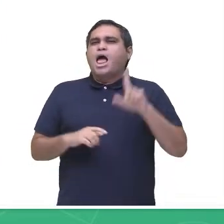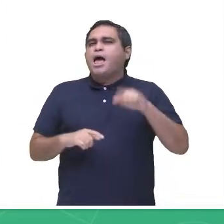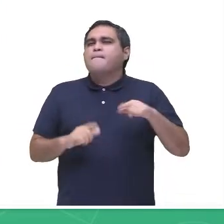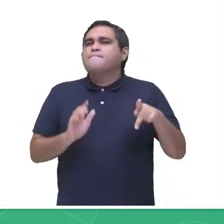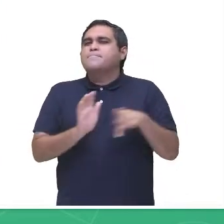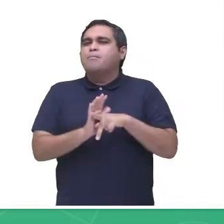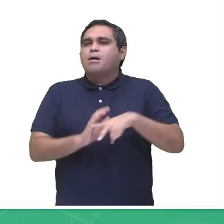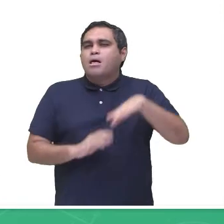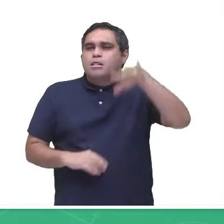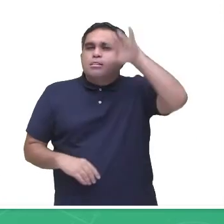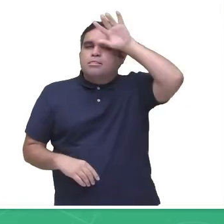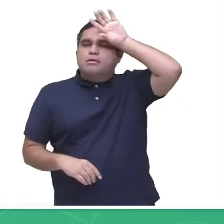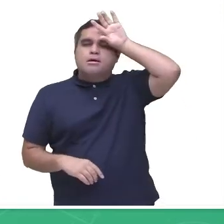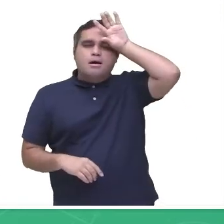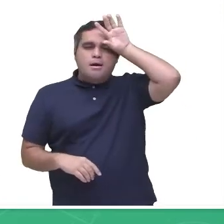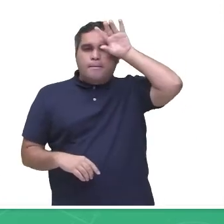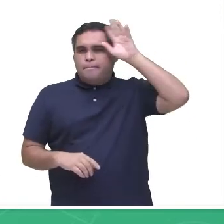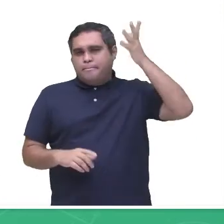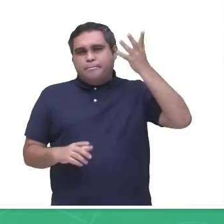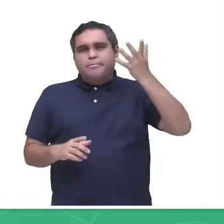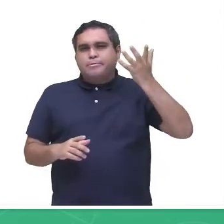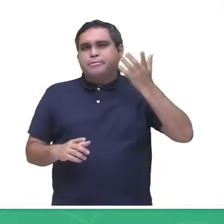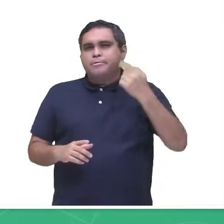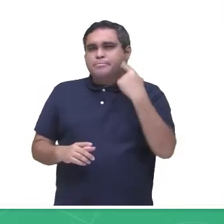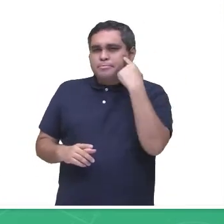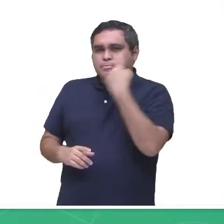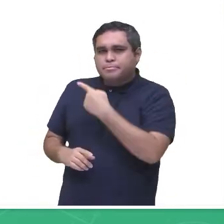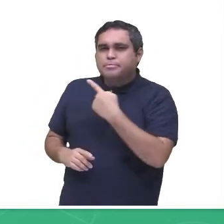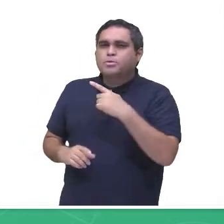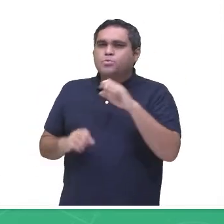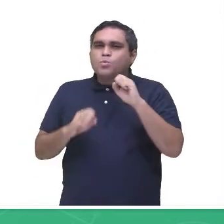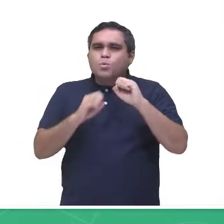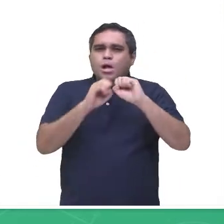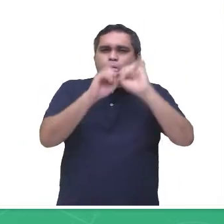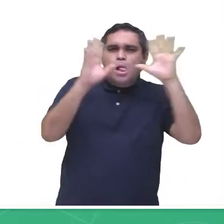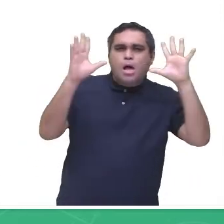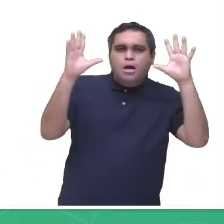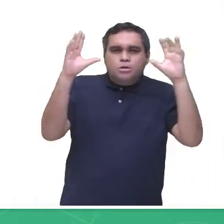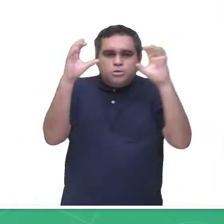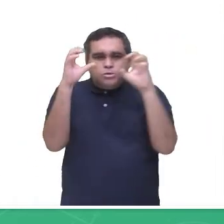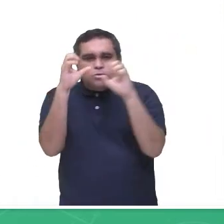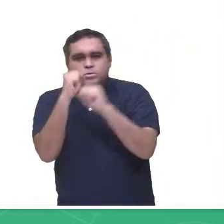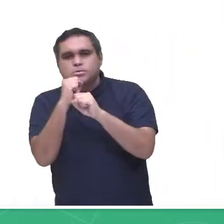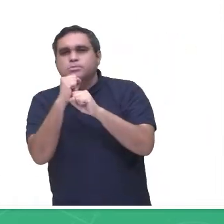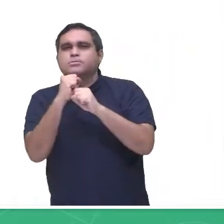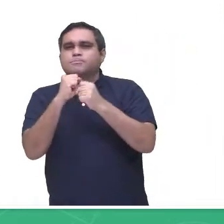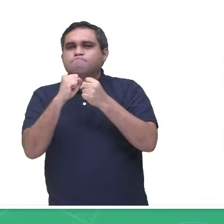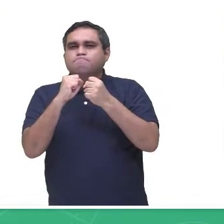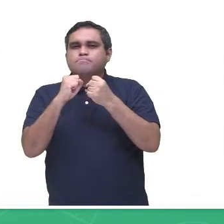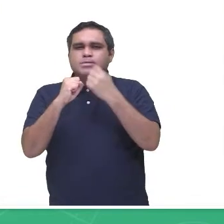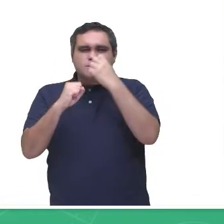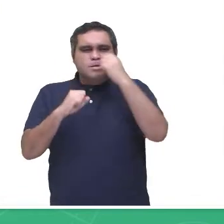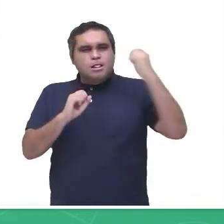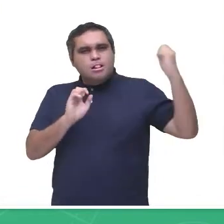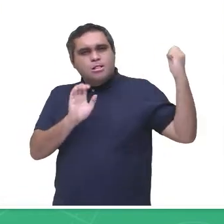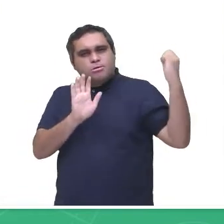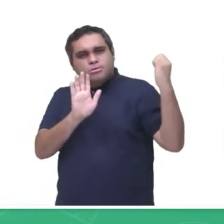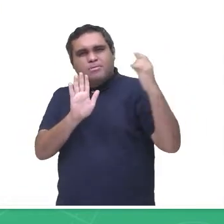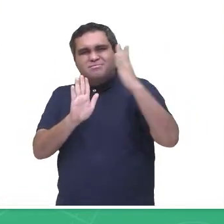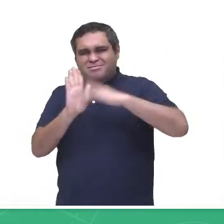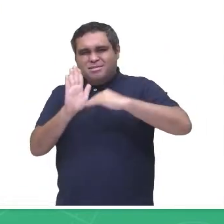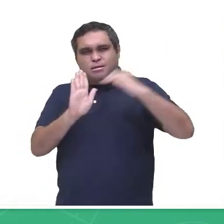a dualidade de sentimento, a questão do claro e escuro, como se uma luz penetrasse na obra em